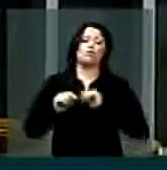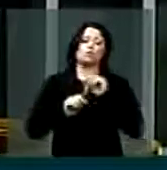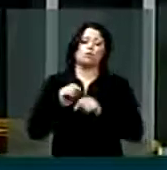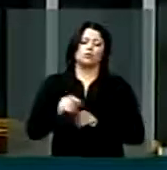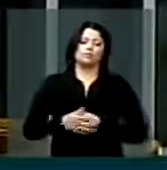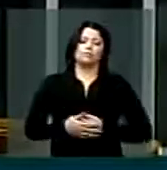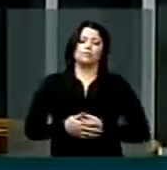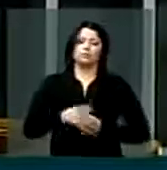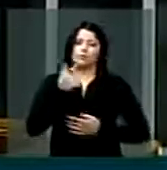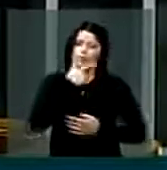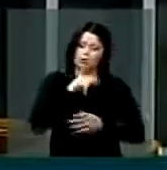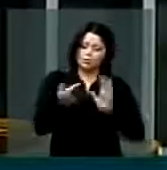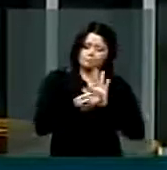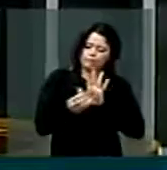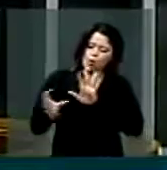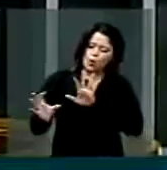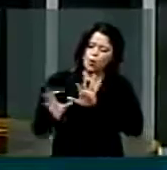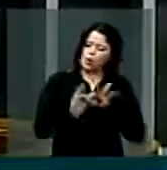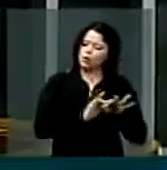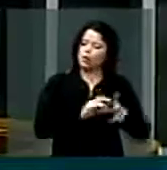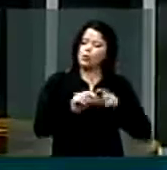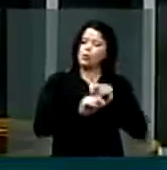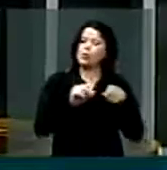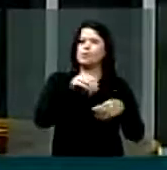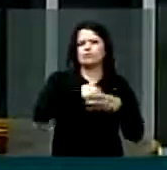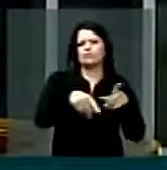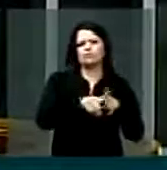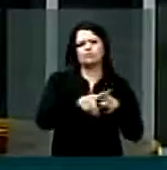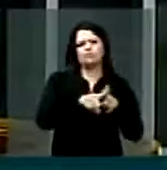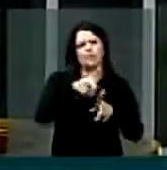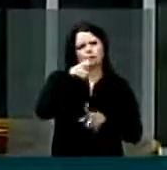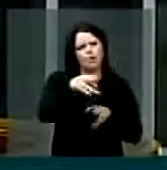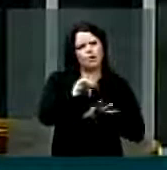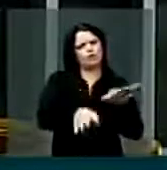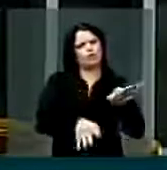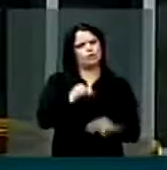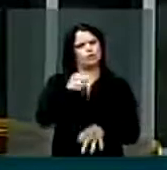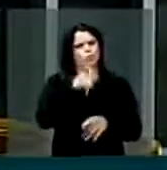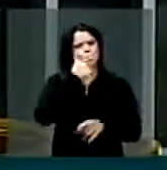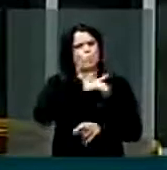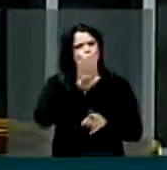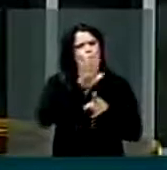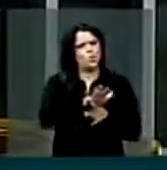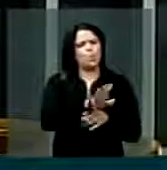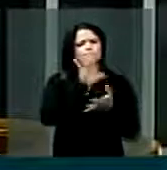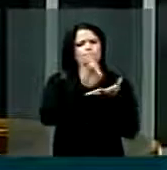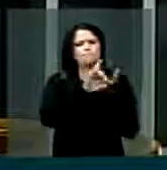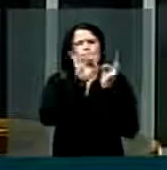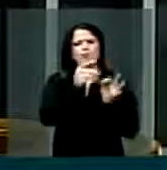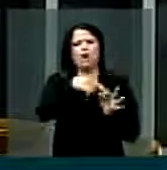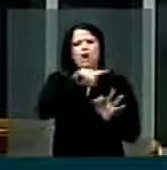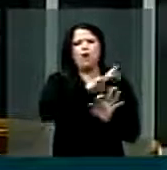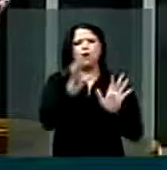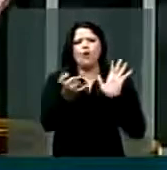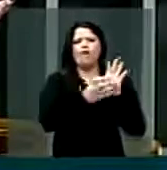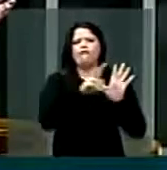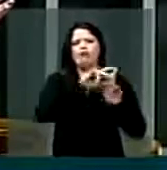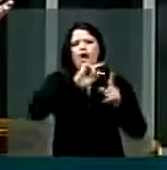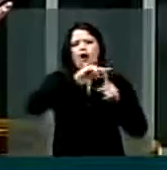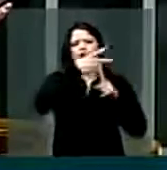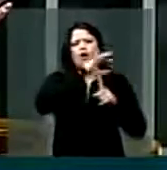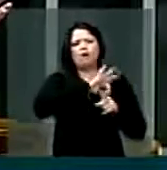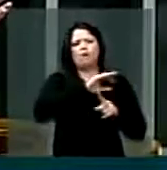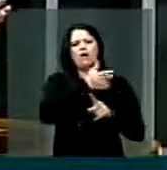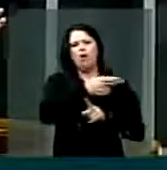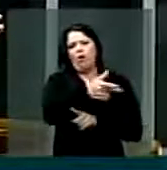traz no seu contexto o condão da justiça ao garantir a esses servidores o reajuste que foi dado aos